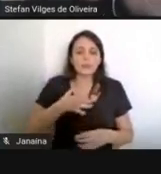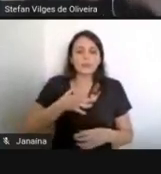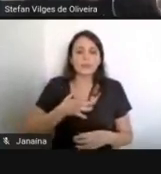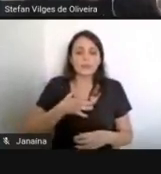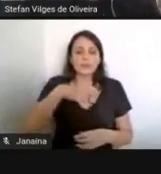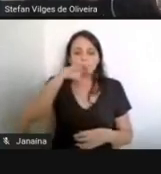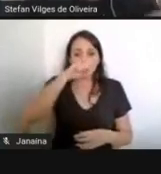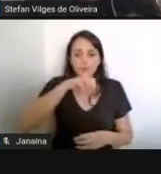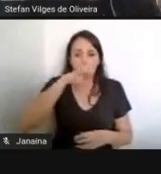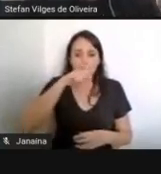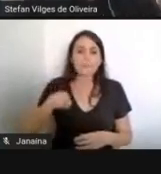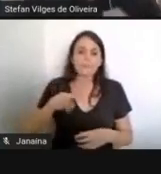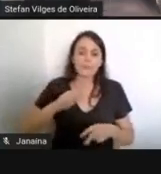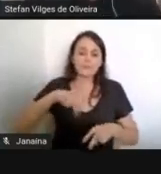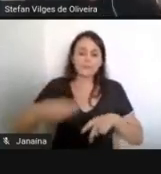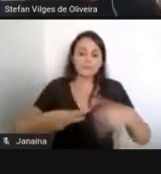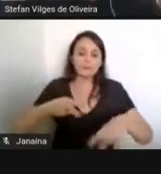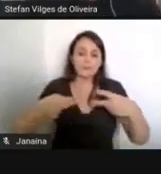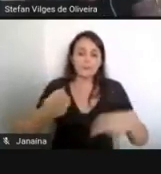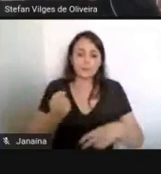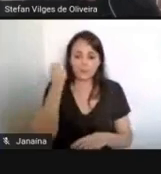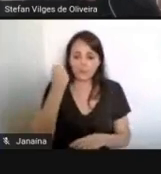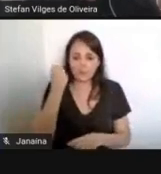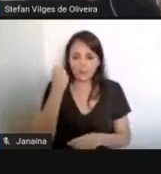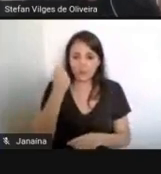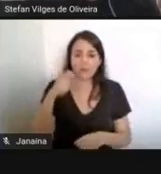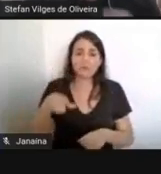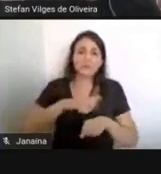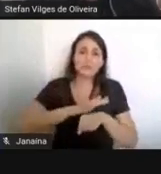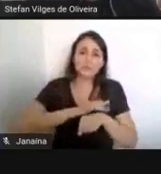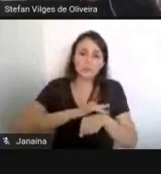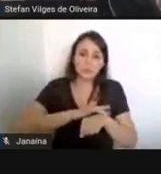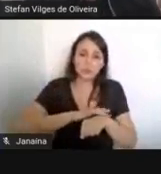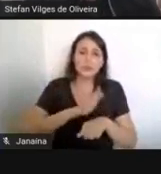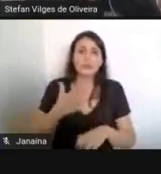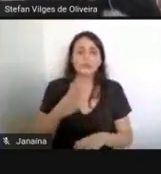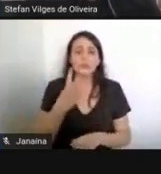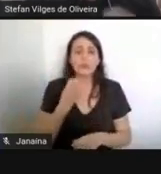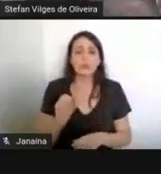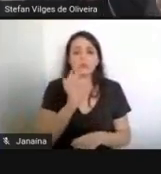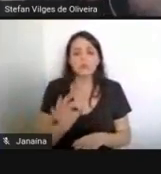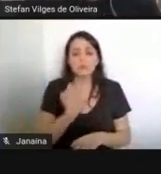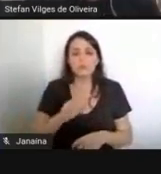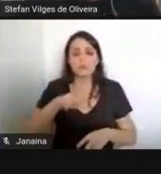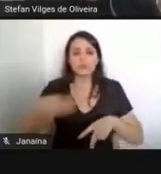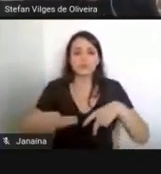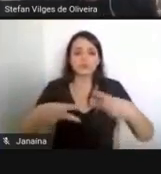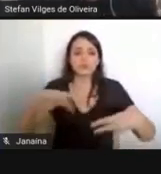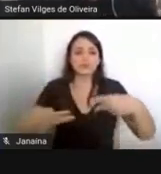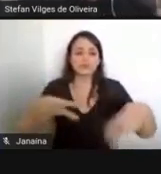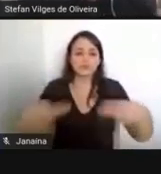coronavírus, já tinha uma letalidade maior, uma doença que tinha uma letalidade de 40%, até que